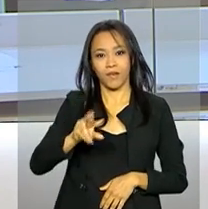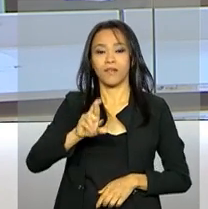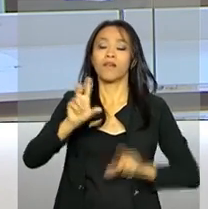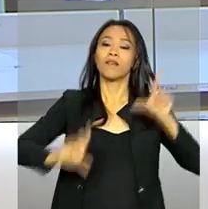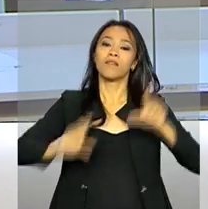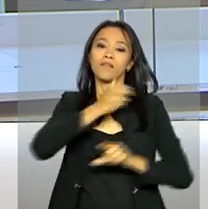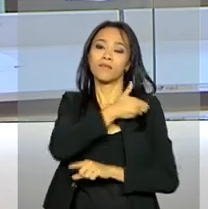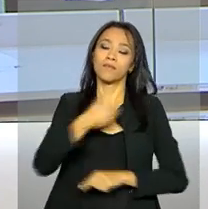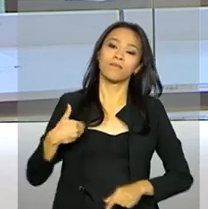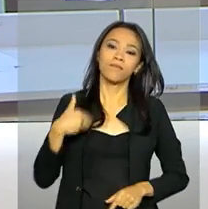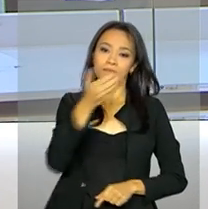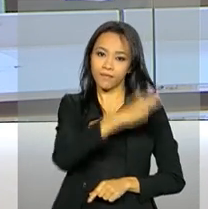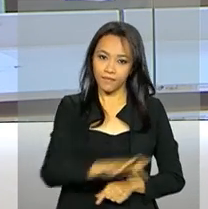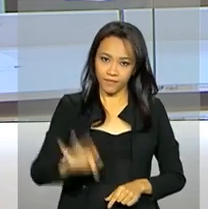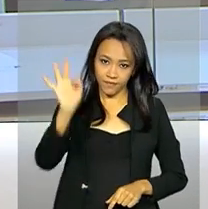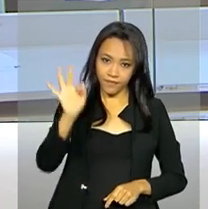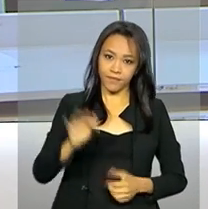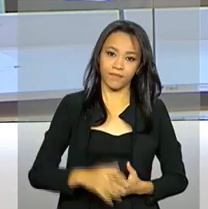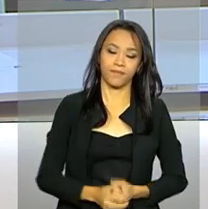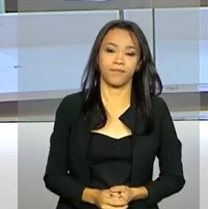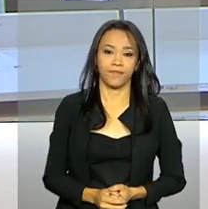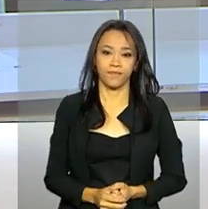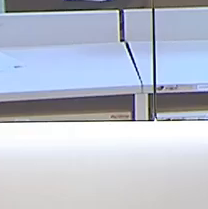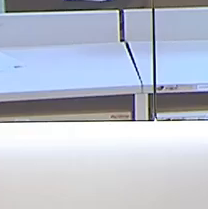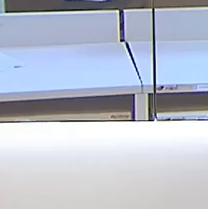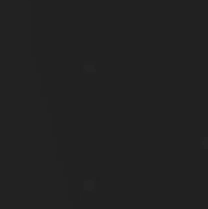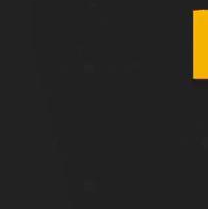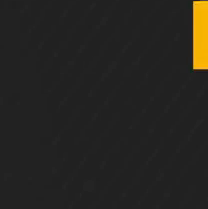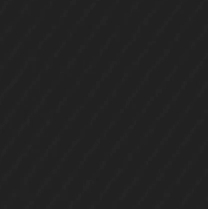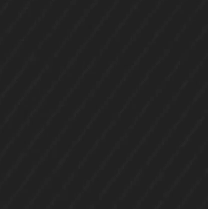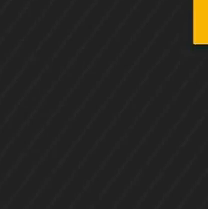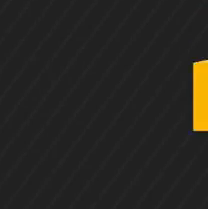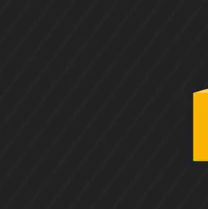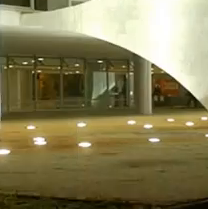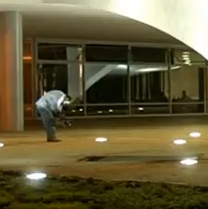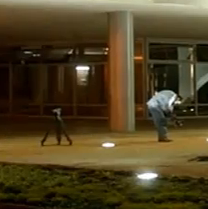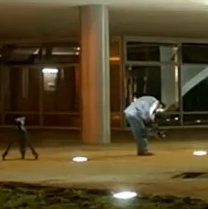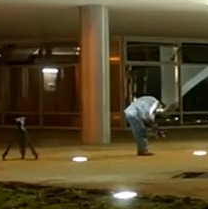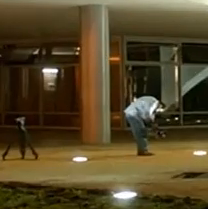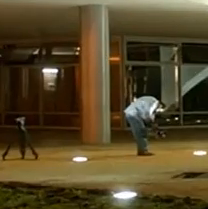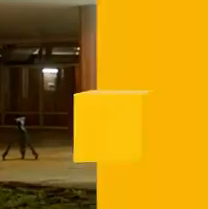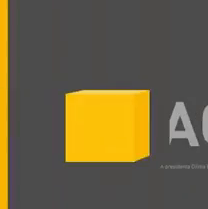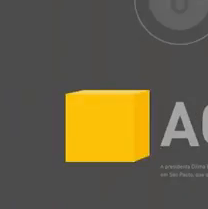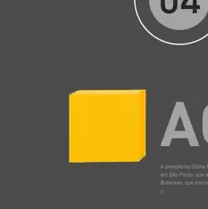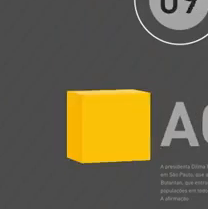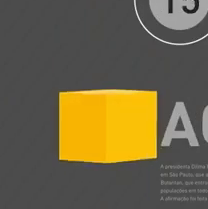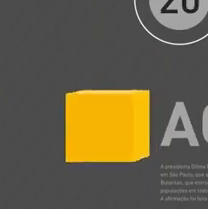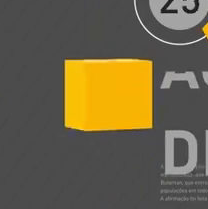NBR, a TV do Governo Federal.